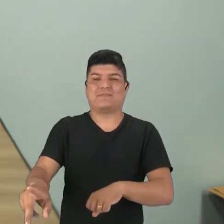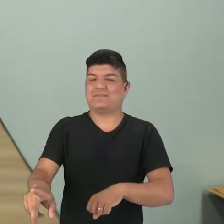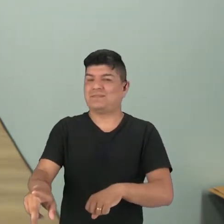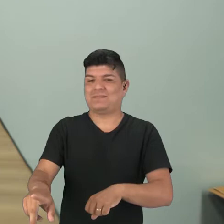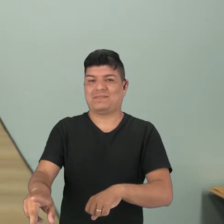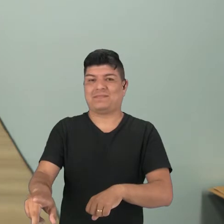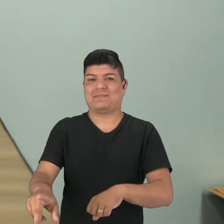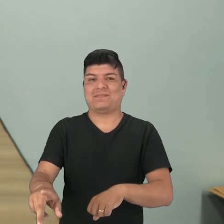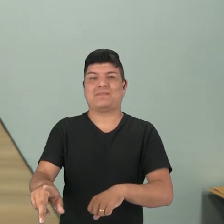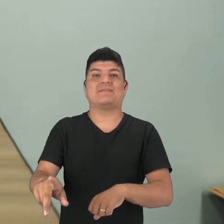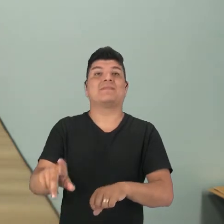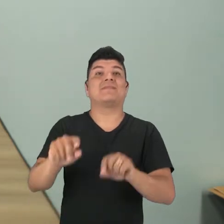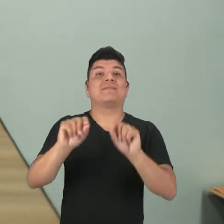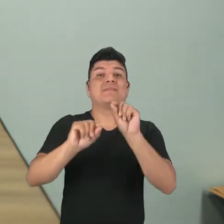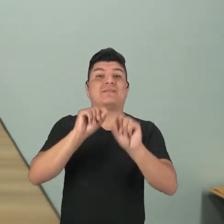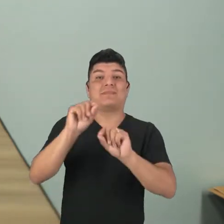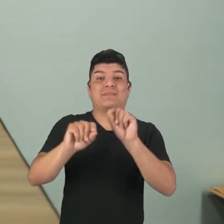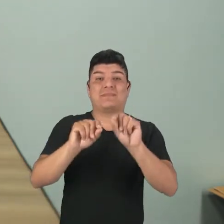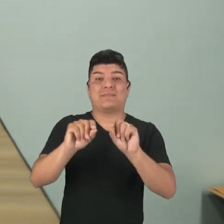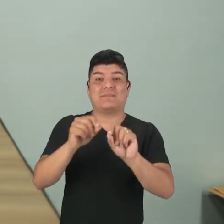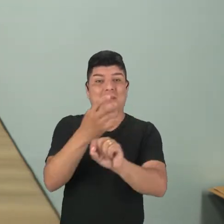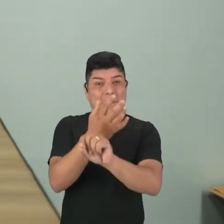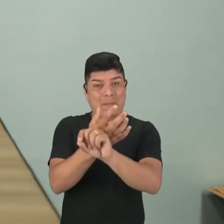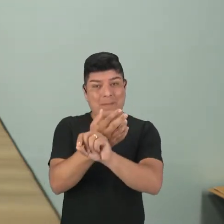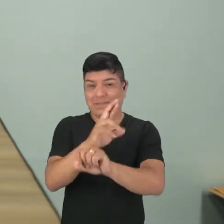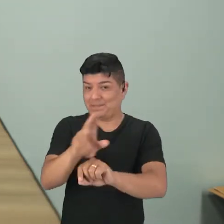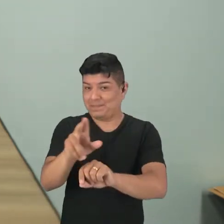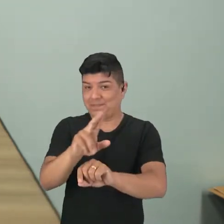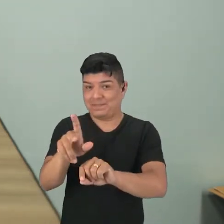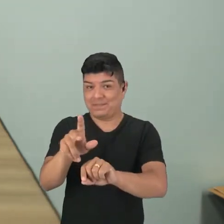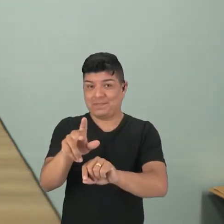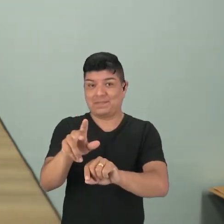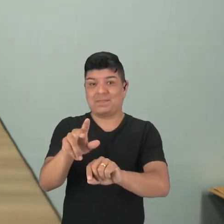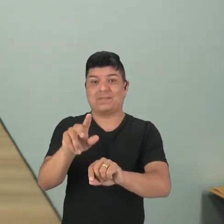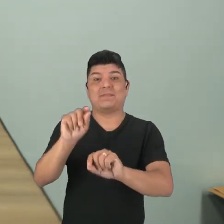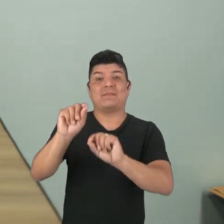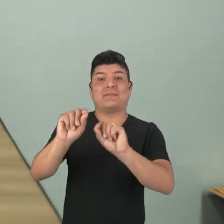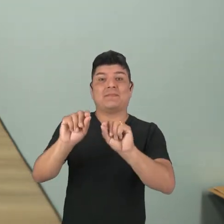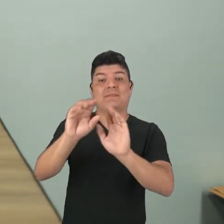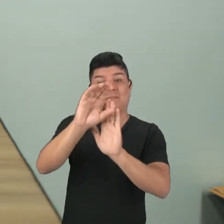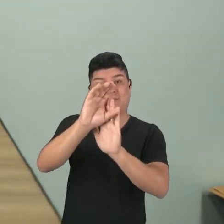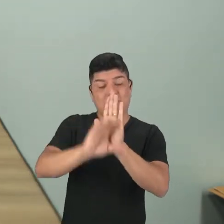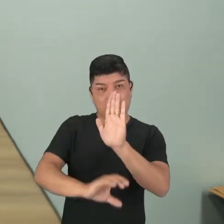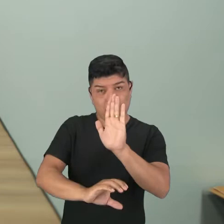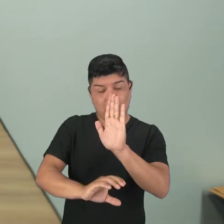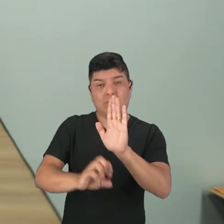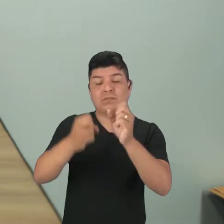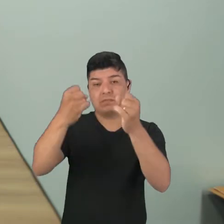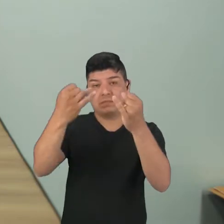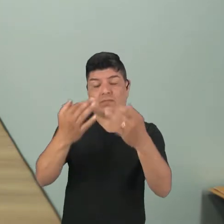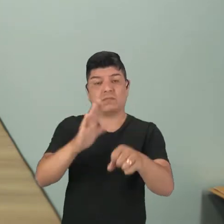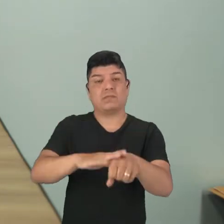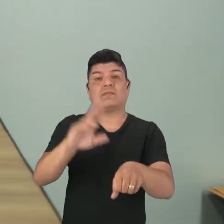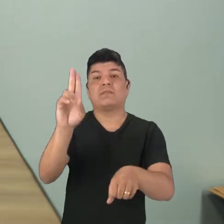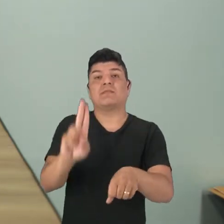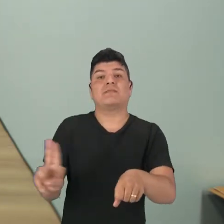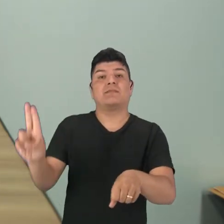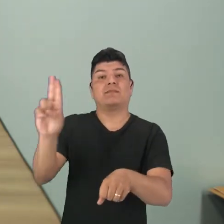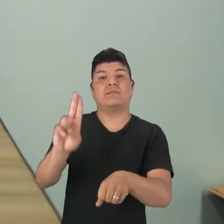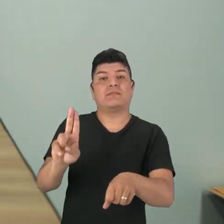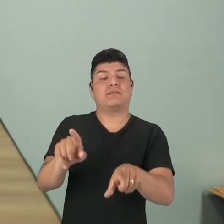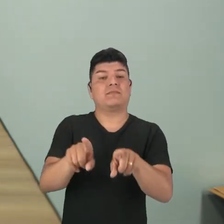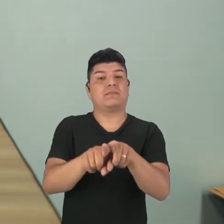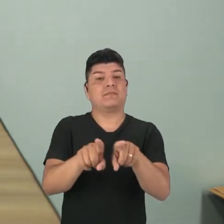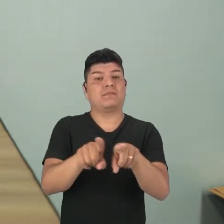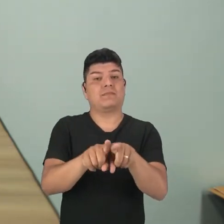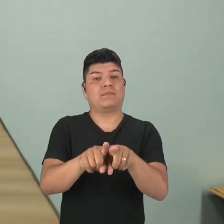são disciplinas. Nós vamos falar do que é matéria. E o conceito, né, mais usado para matéria